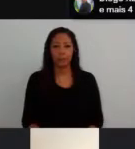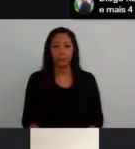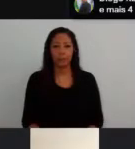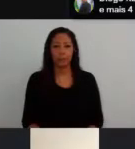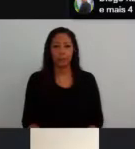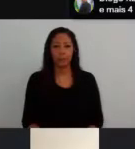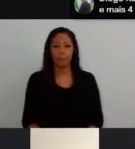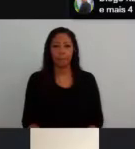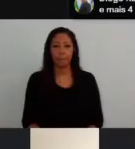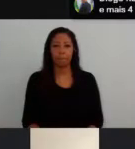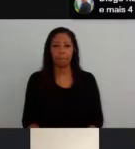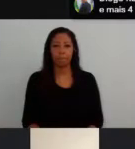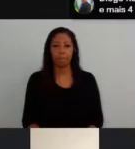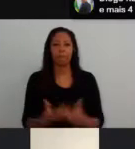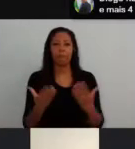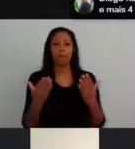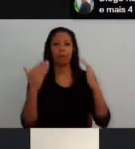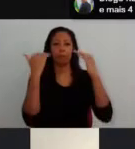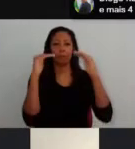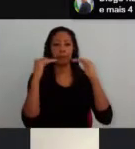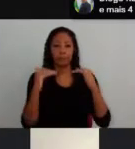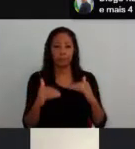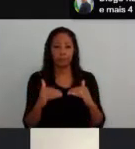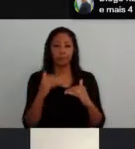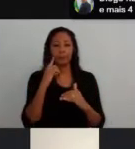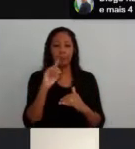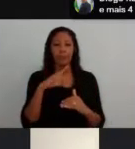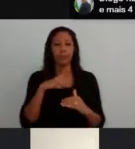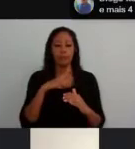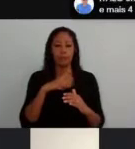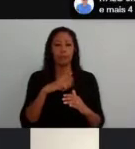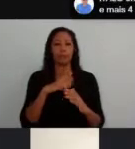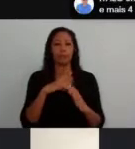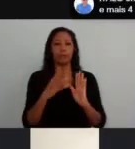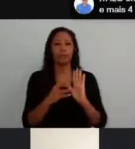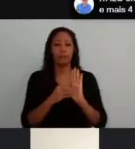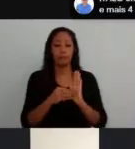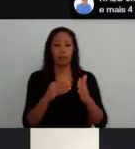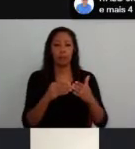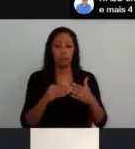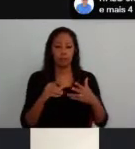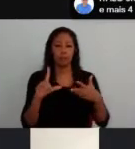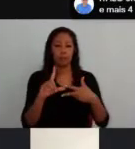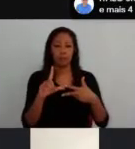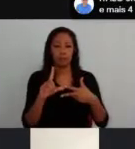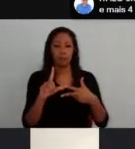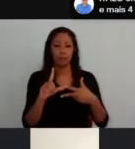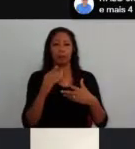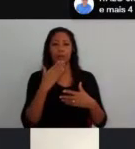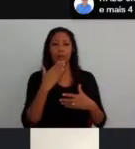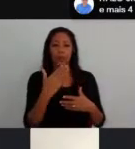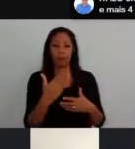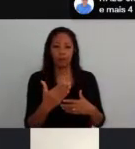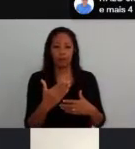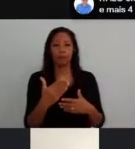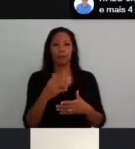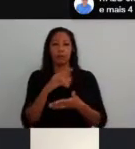O expediente do dia consta hoje com requerimentos legislativos, indicações, pareceres